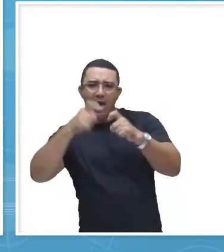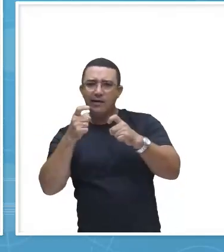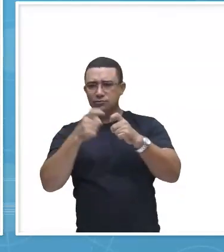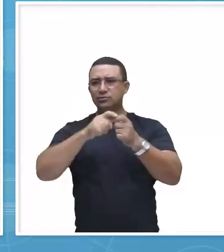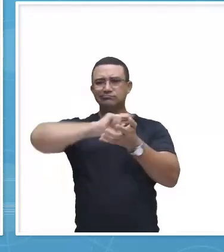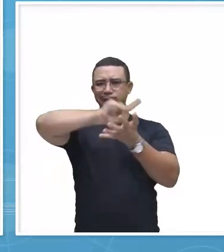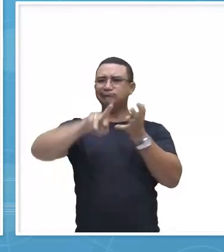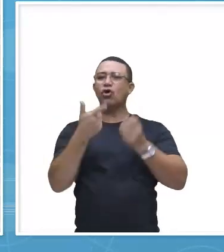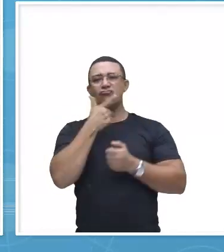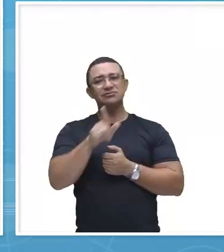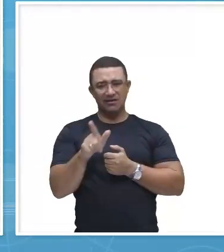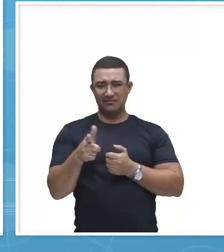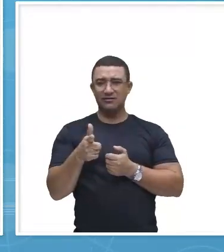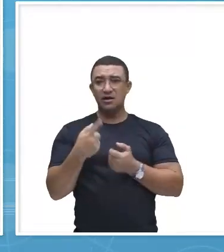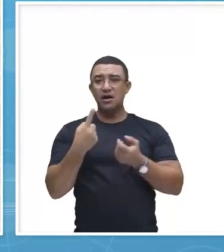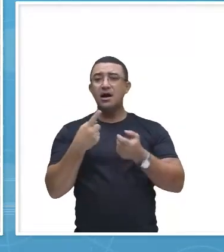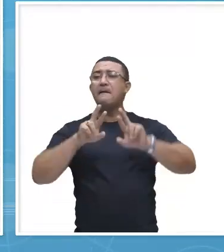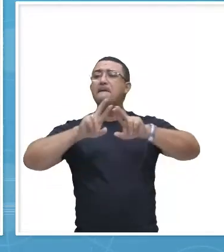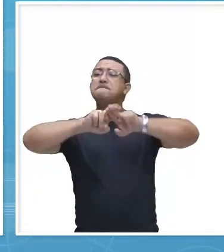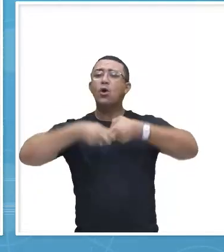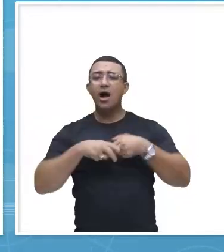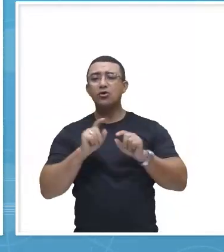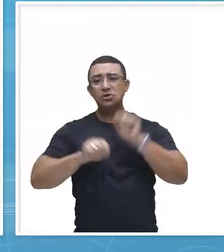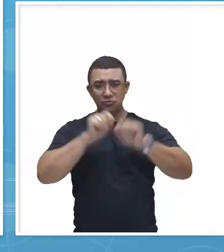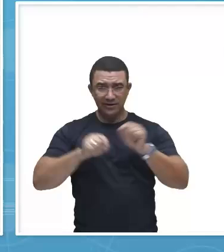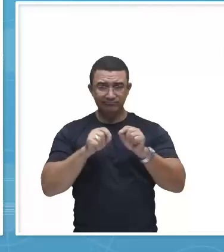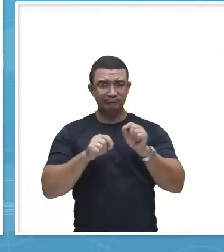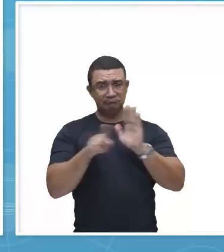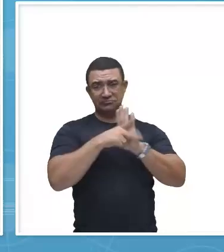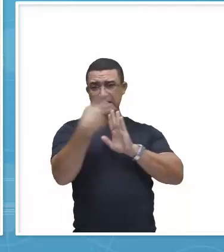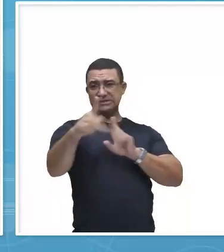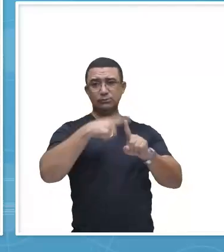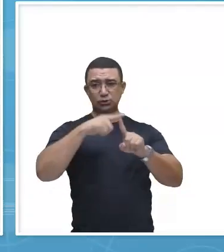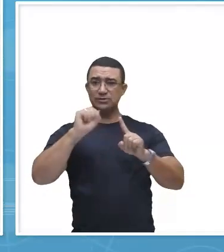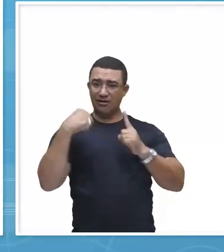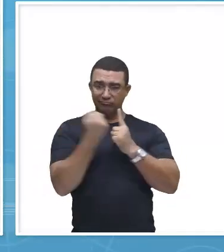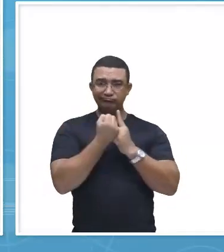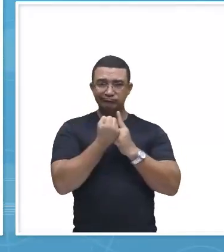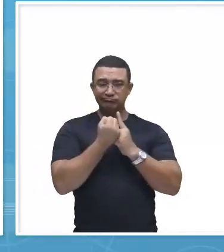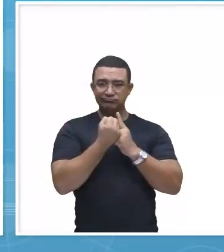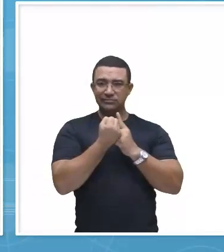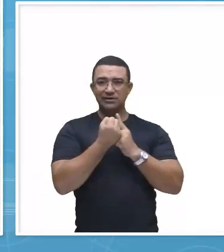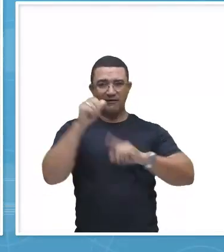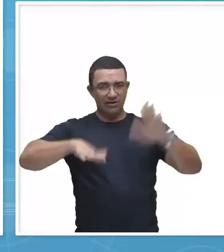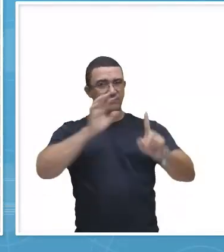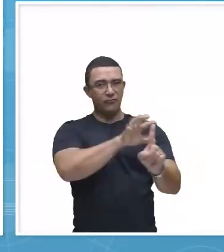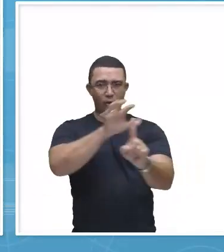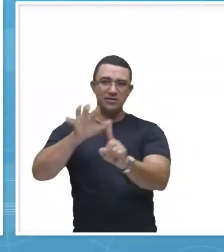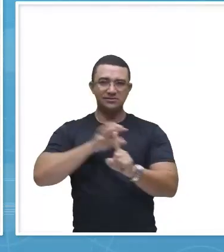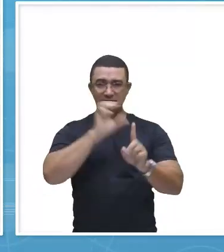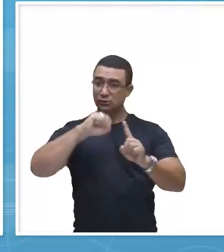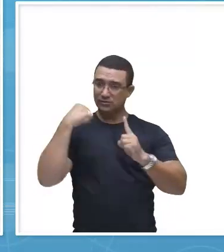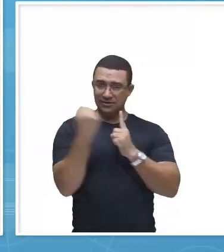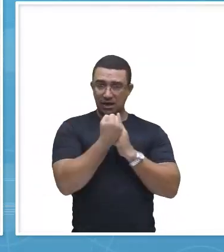o modo de vida, a forma como nós nos relacionamos com a natureza, também vai influenciar na nossa sociedade. Agora eu